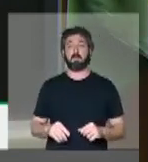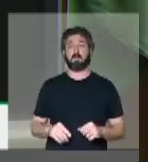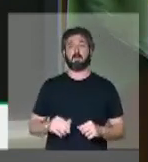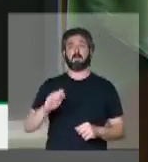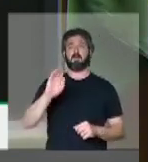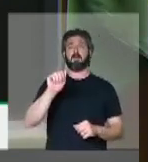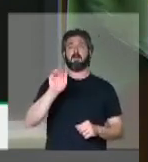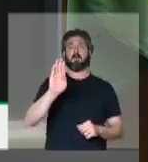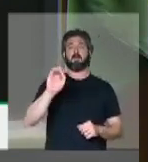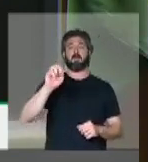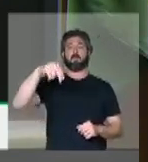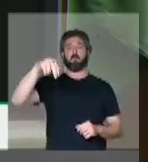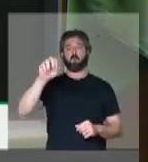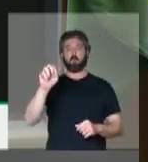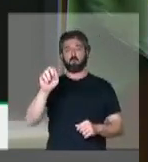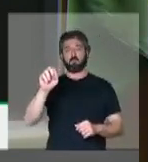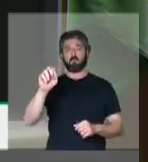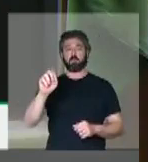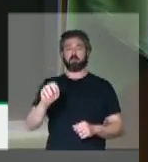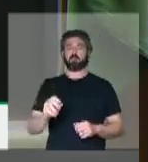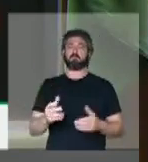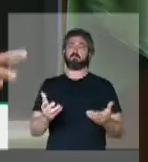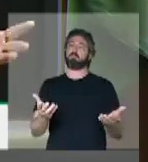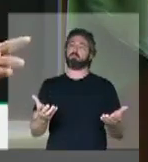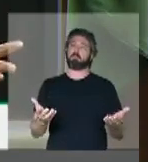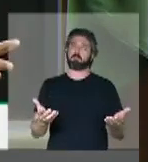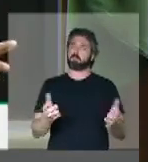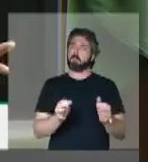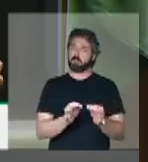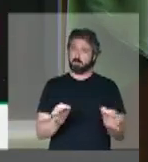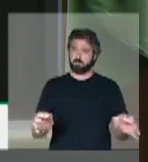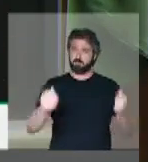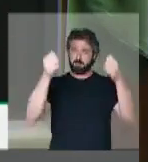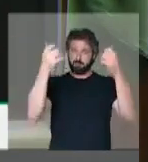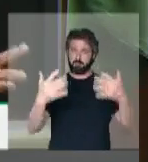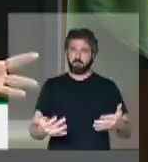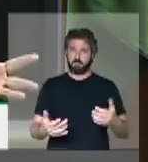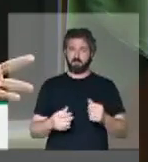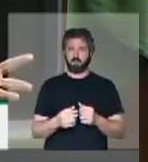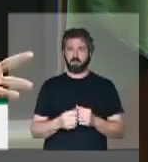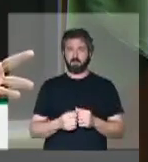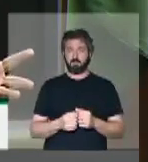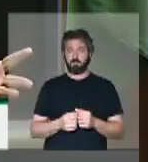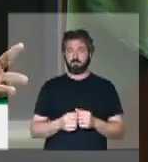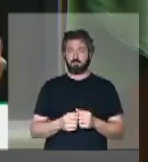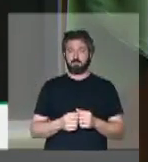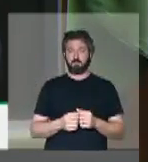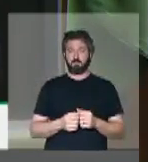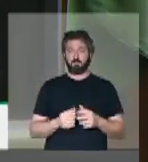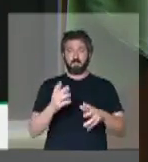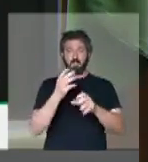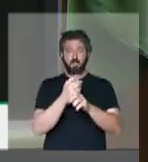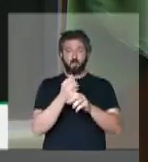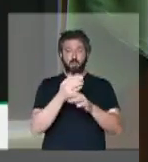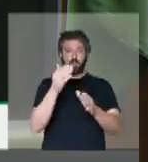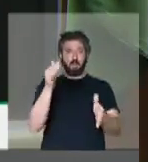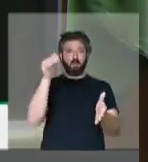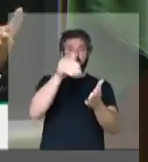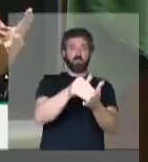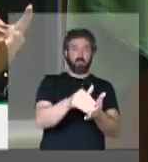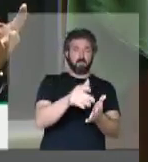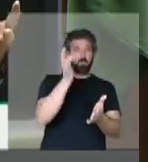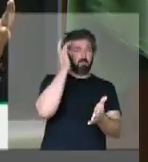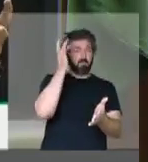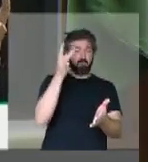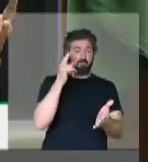dos abonos. Minha gente, é muito simples, é a conta de chegada, é conta